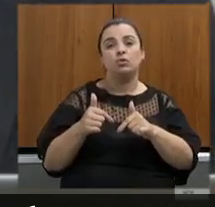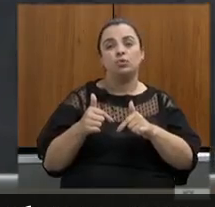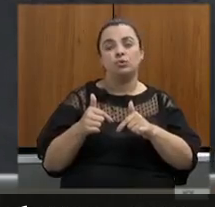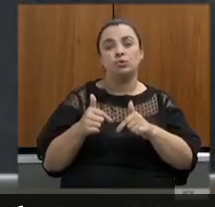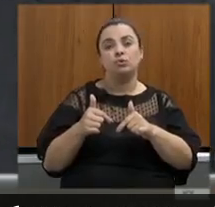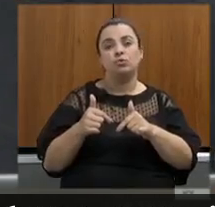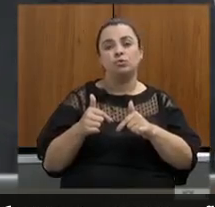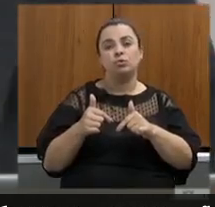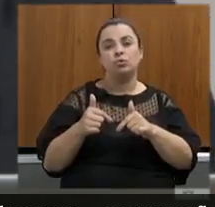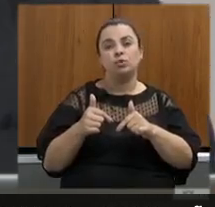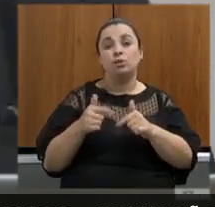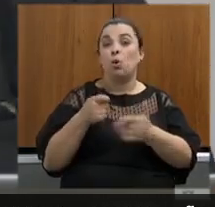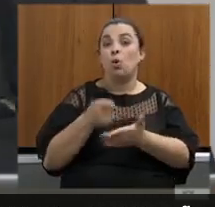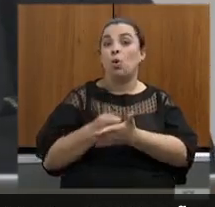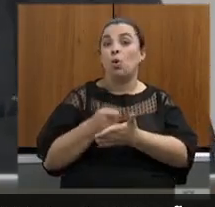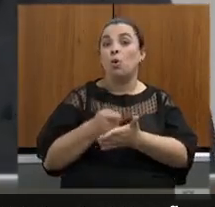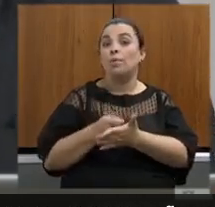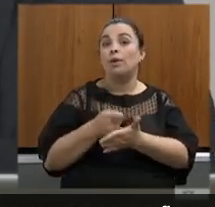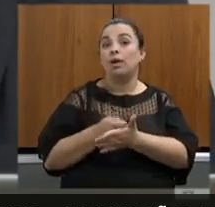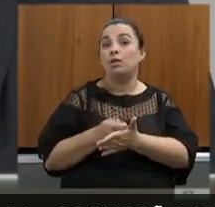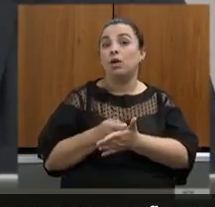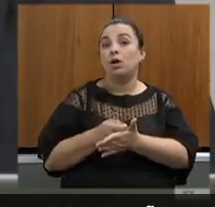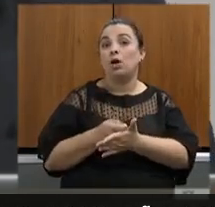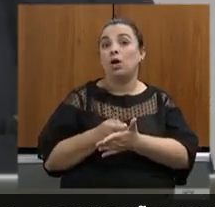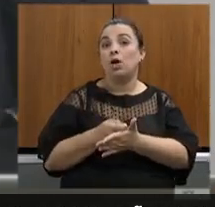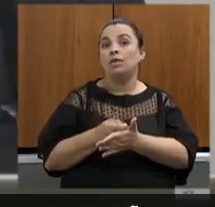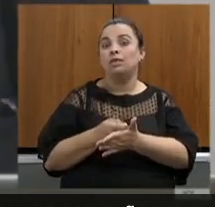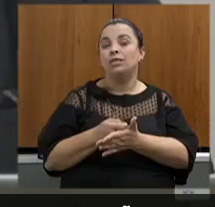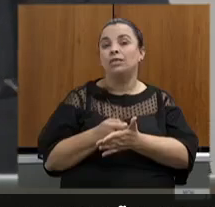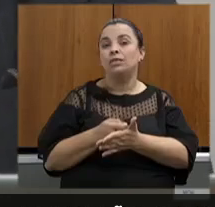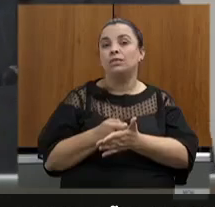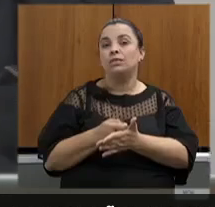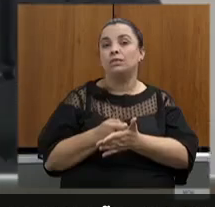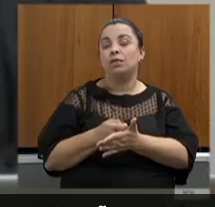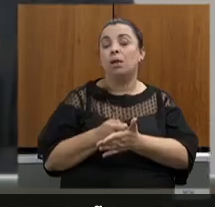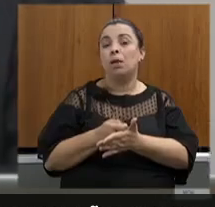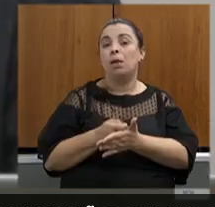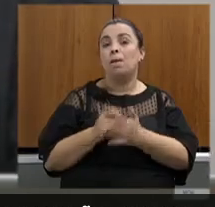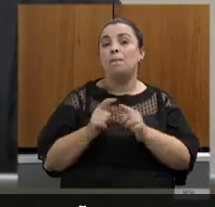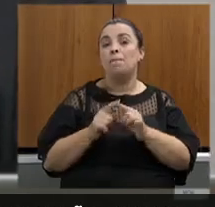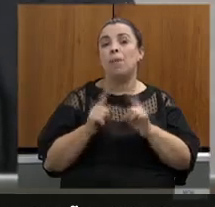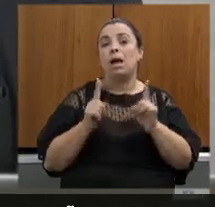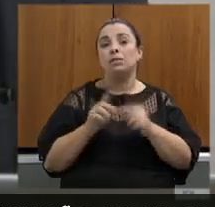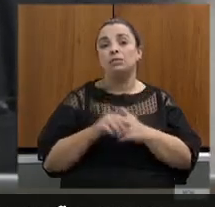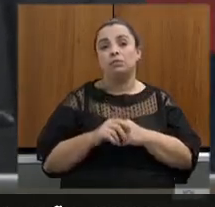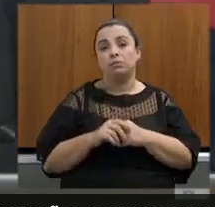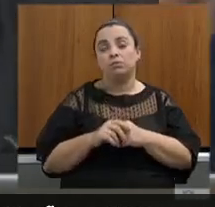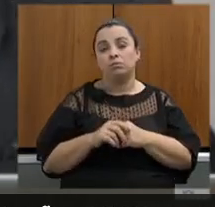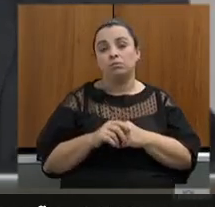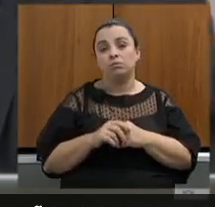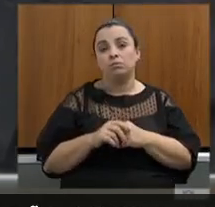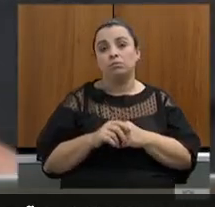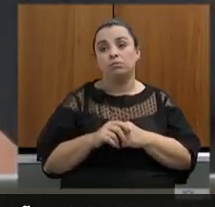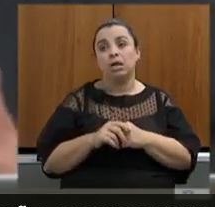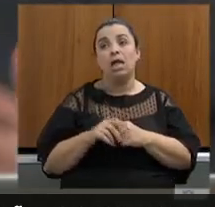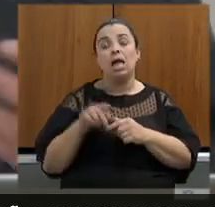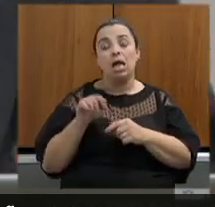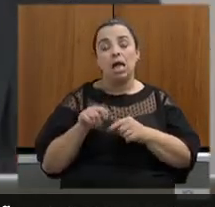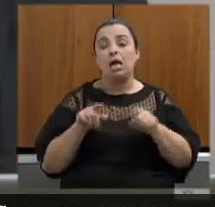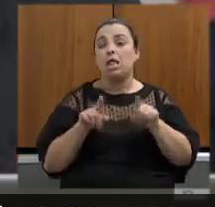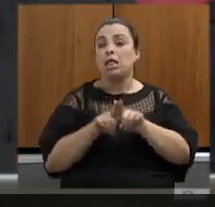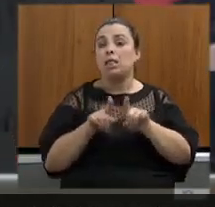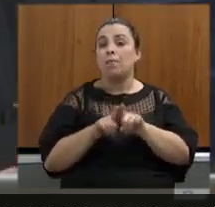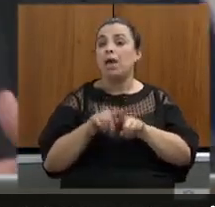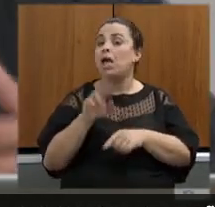pé obrigatórias compulsórias Mas por outro lado e elas também